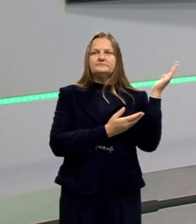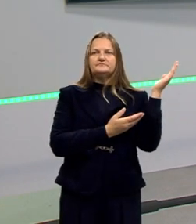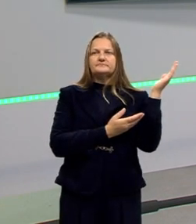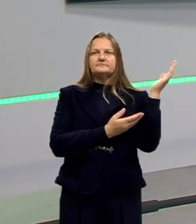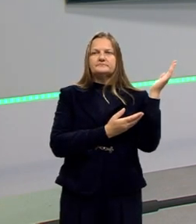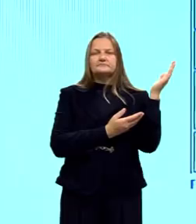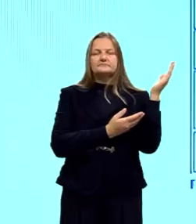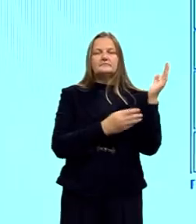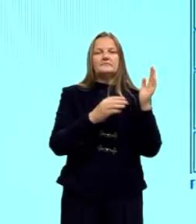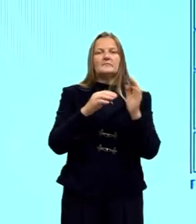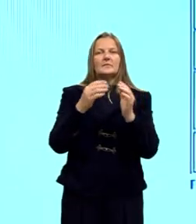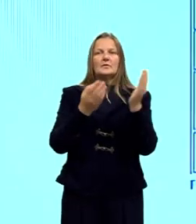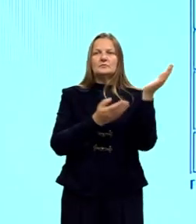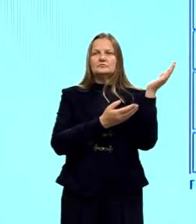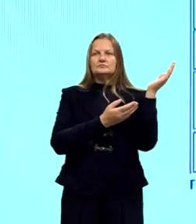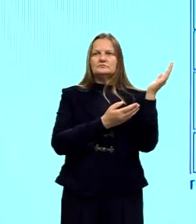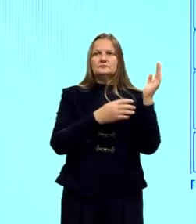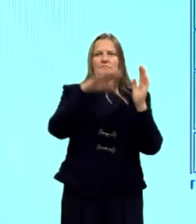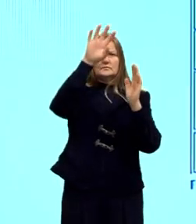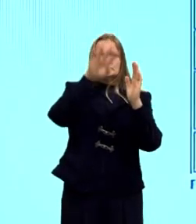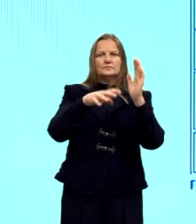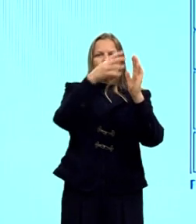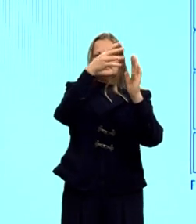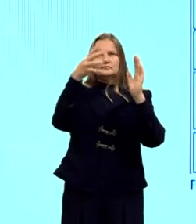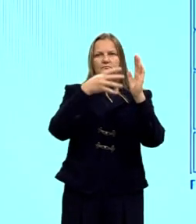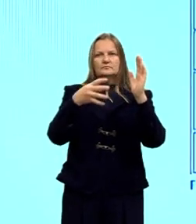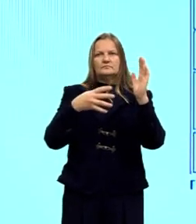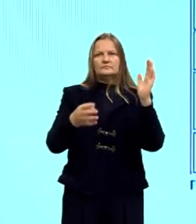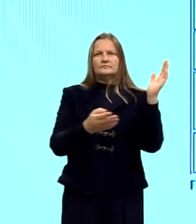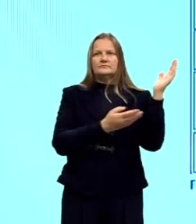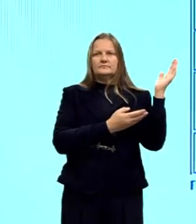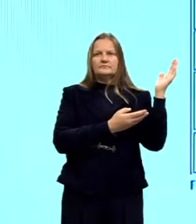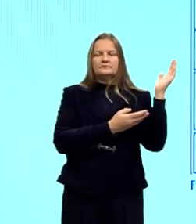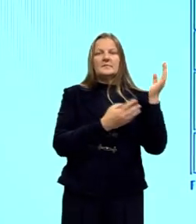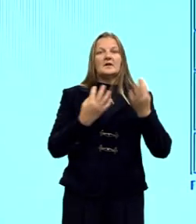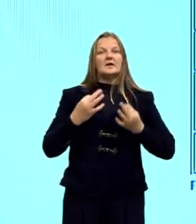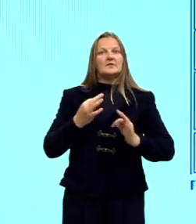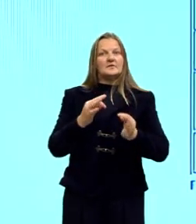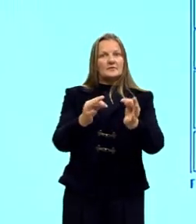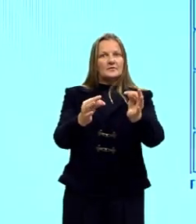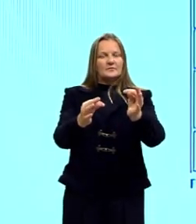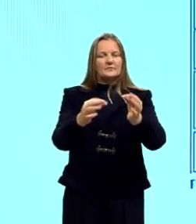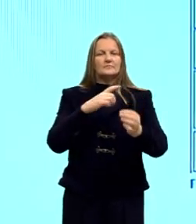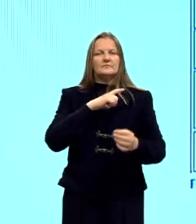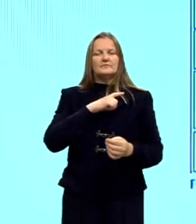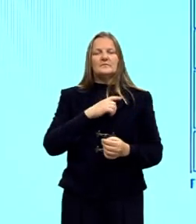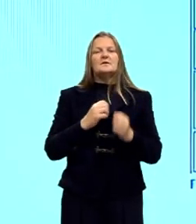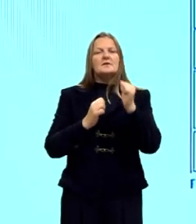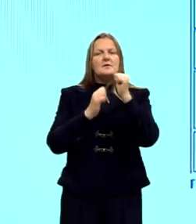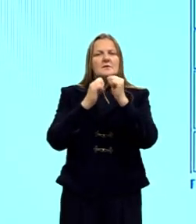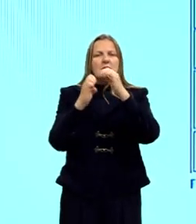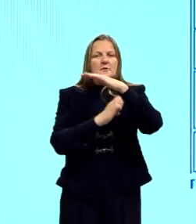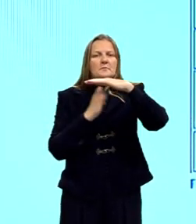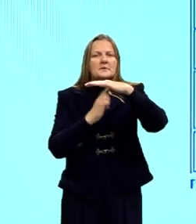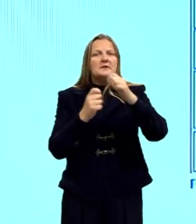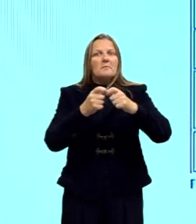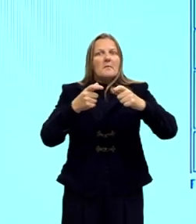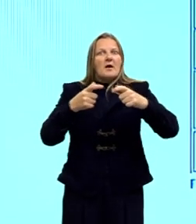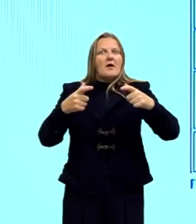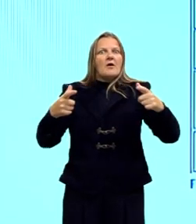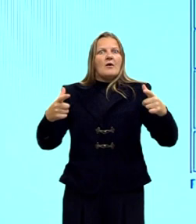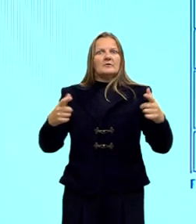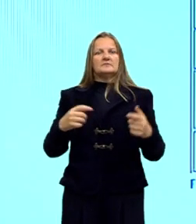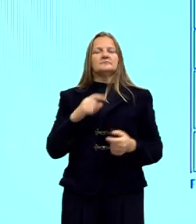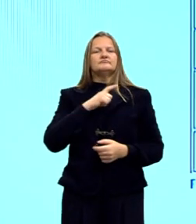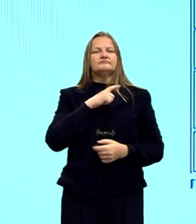quadros né no de cima aqui ó vai mostrar para vocês que são as tecnologias né são as empresas hoje as maiores